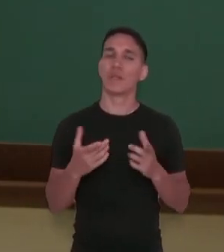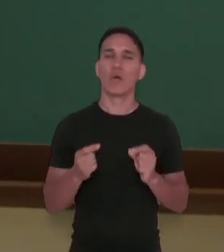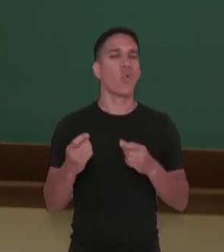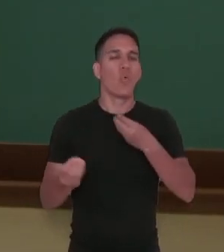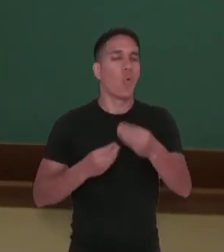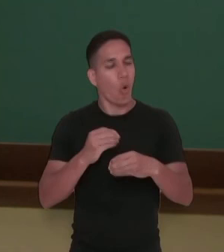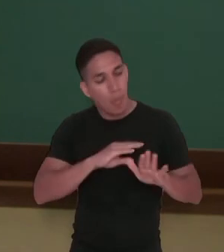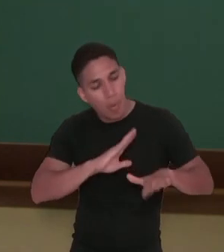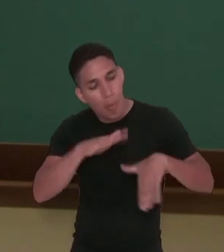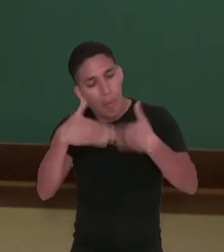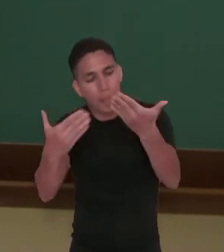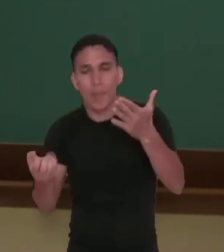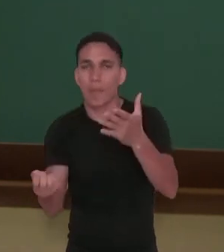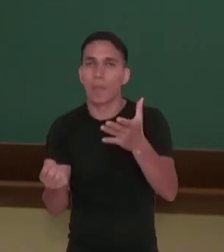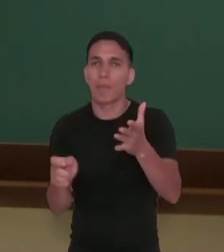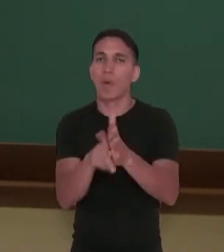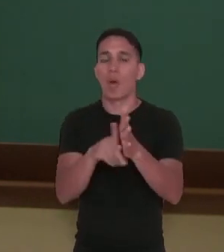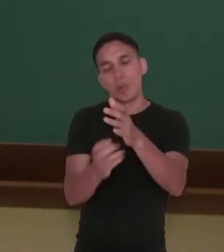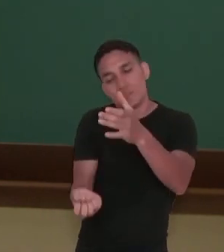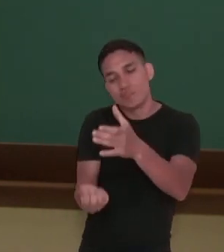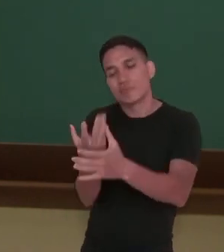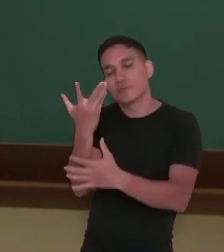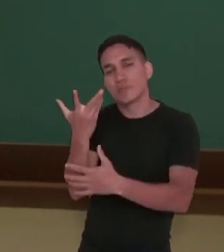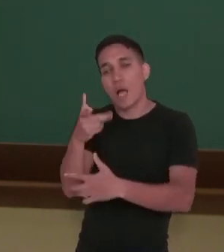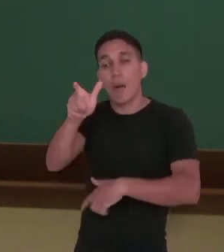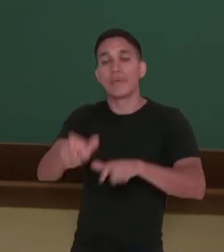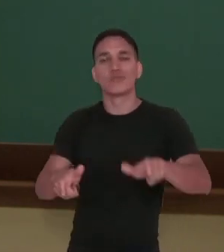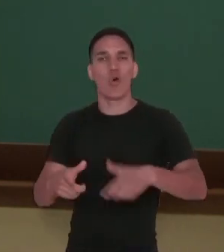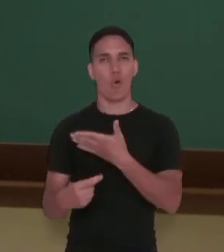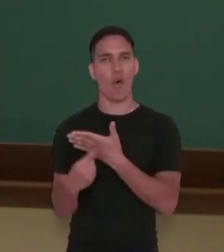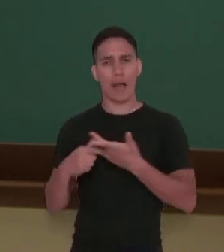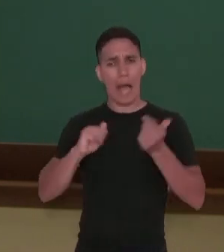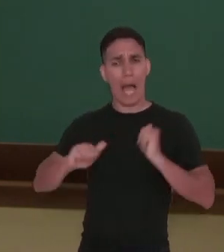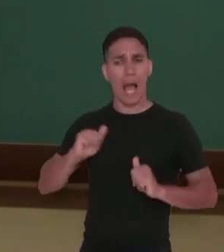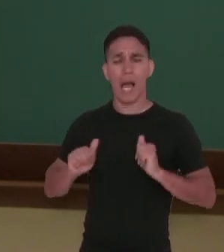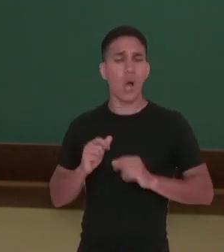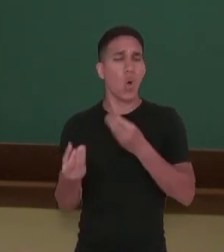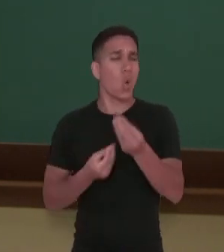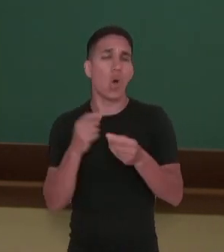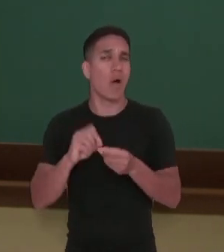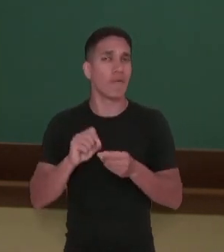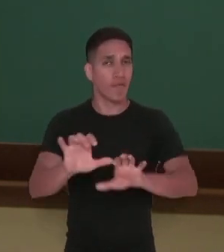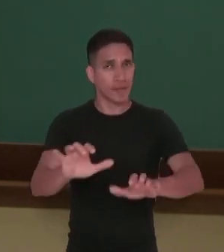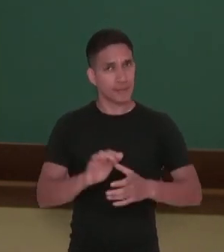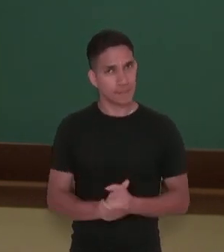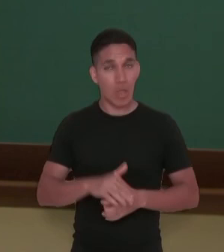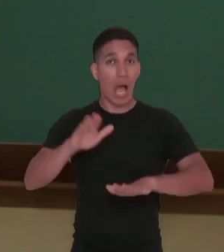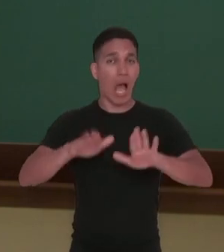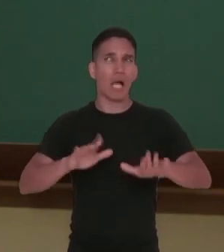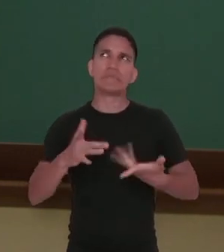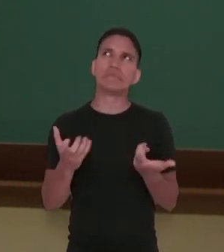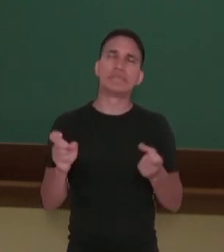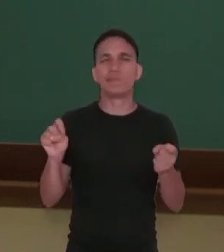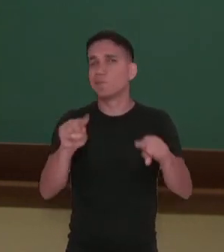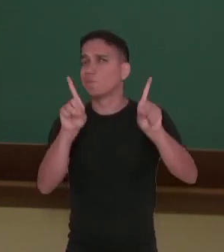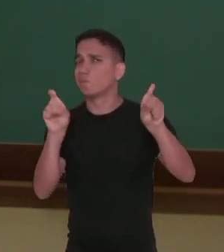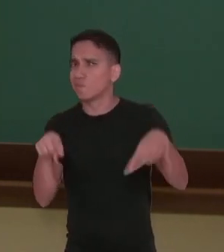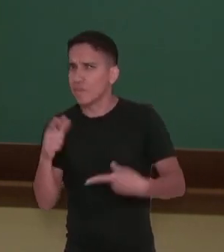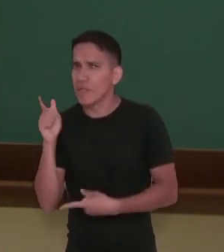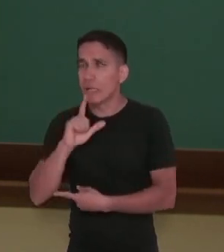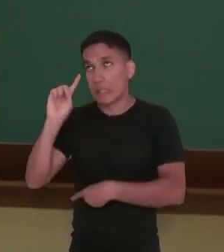é o processo de criação de um artista? Como cria um artista? Às vezes, será que ele